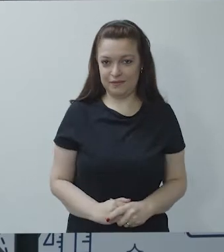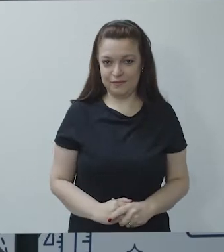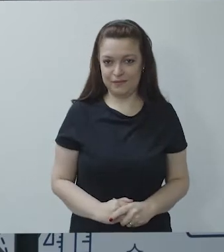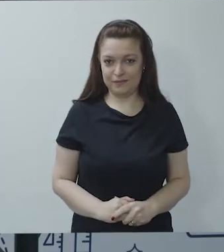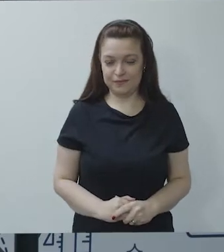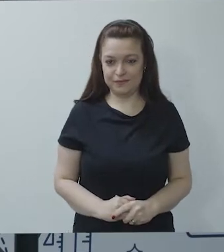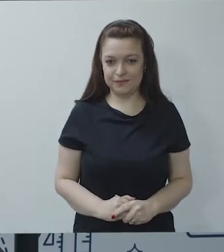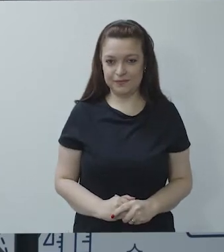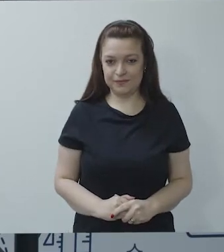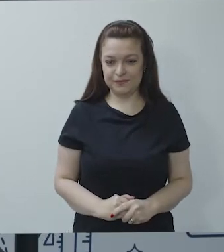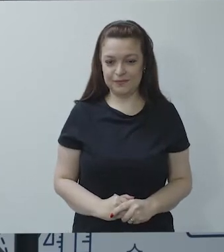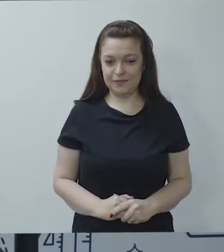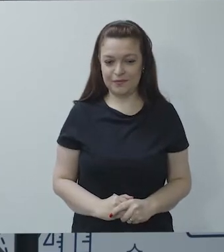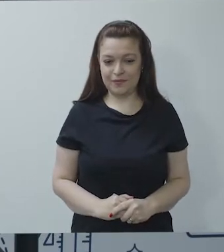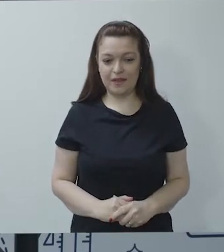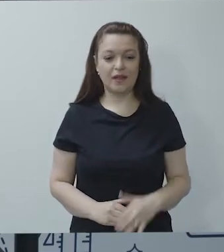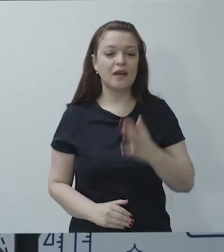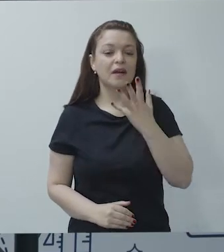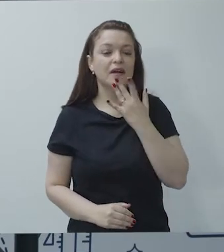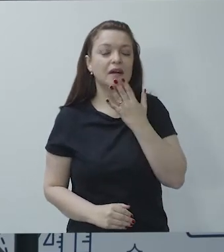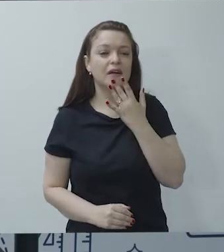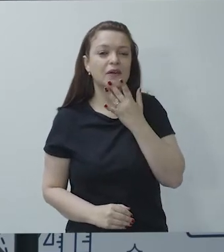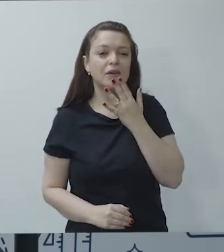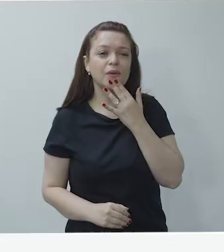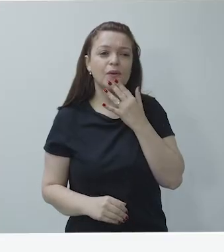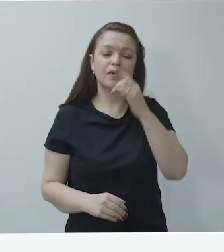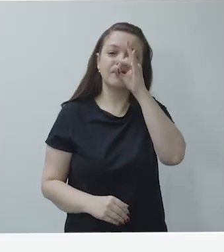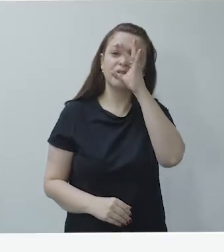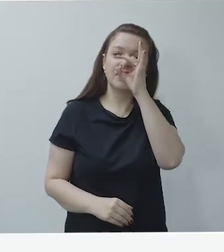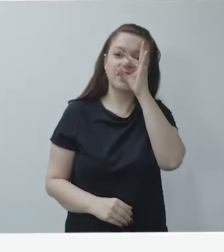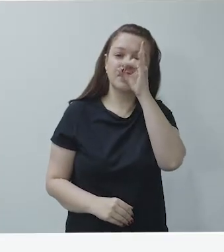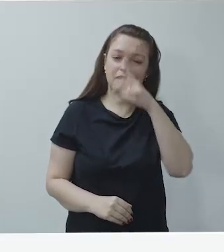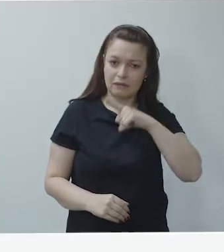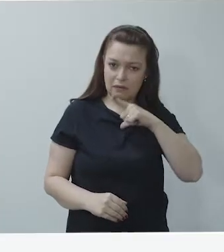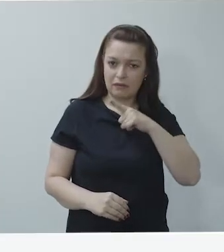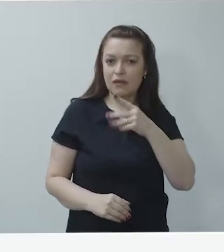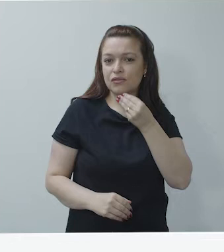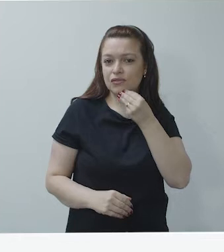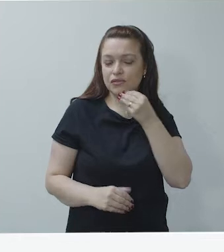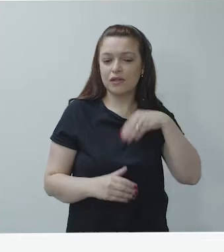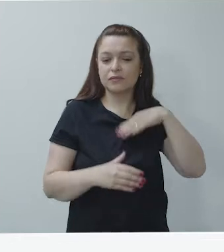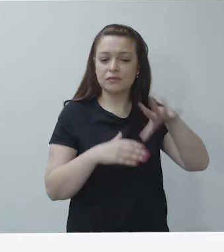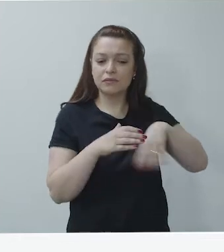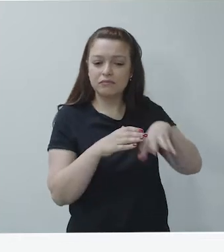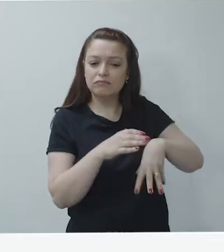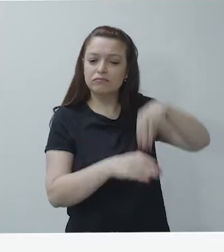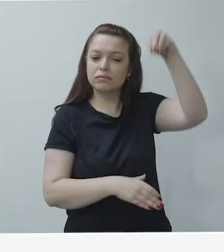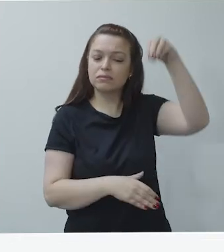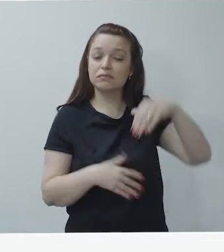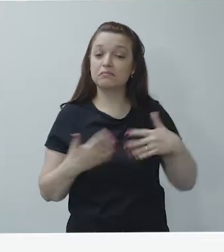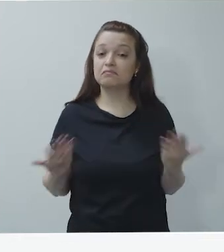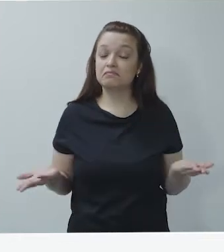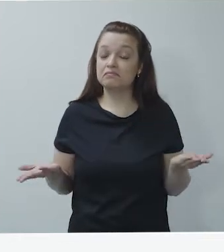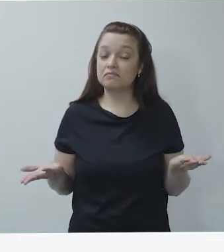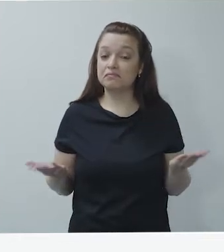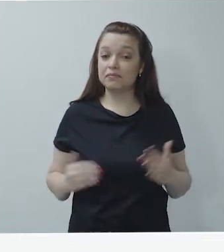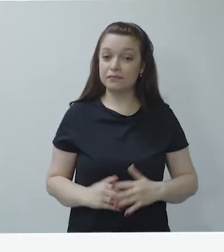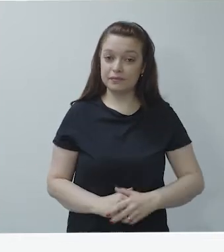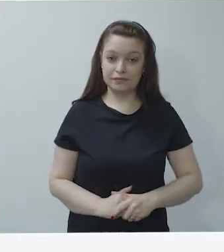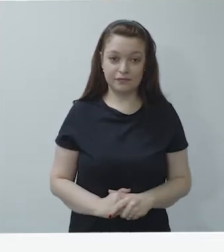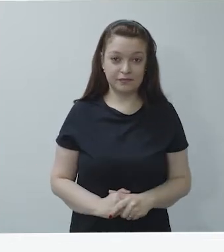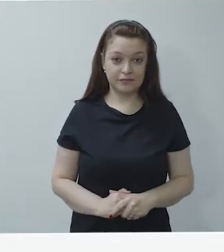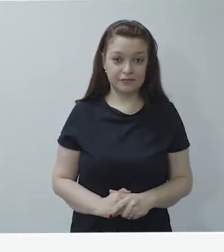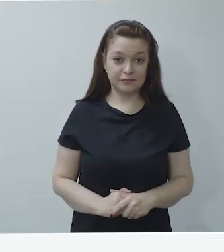rosas. E a cor verde tem mais ou menos chance de ser sorteada? O que vocês acham?